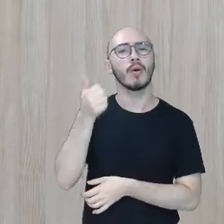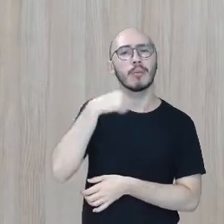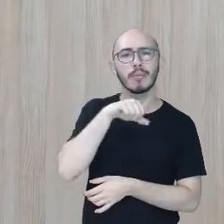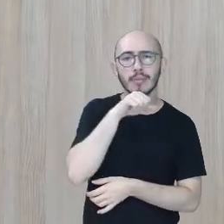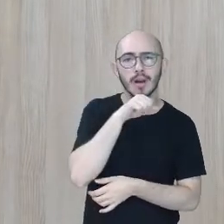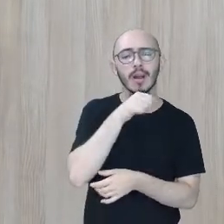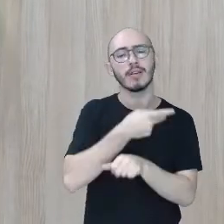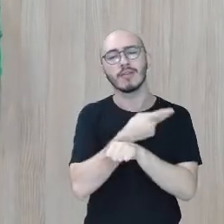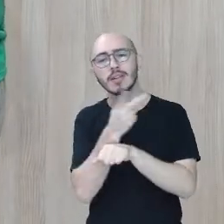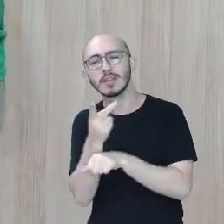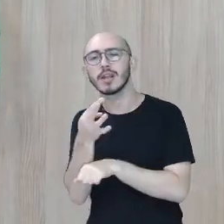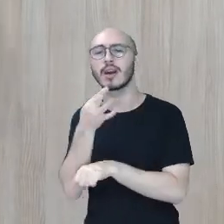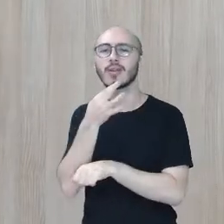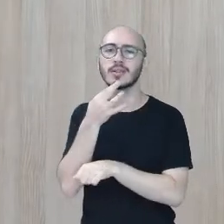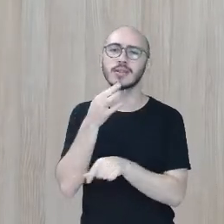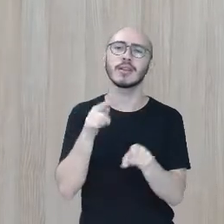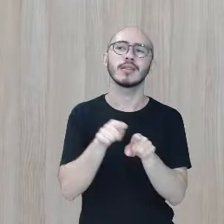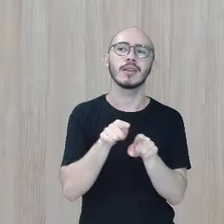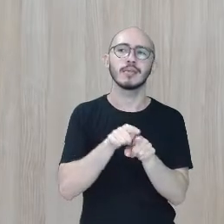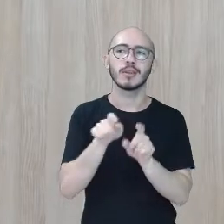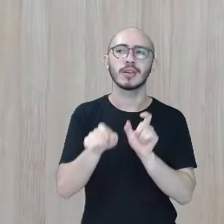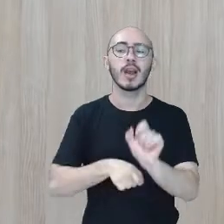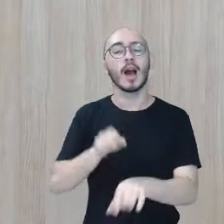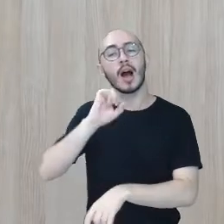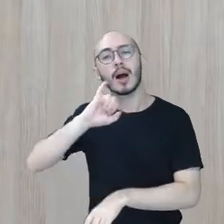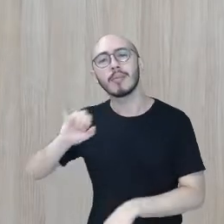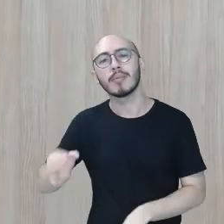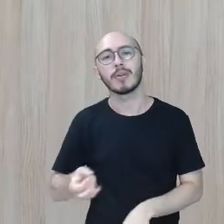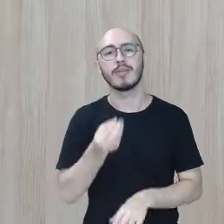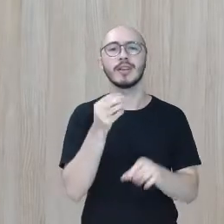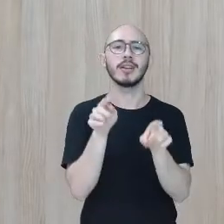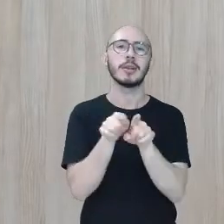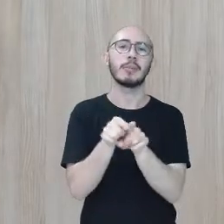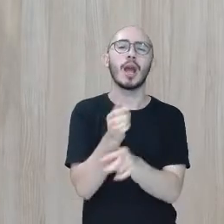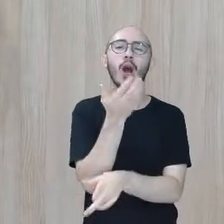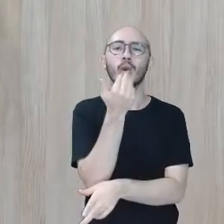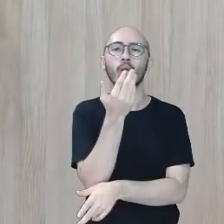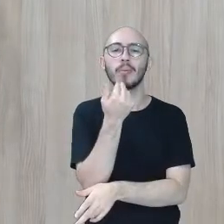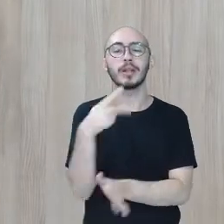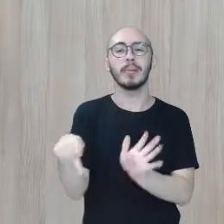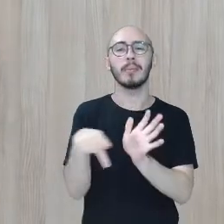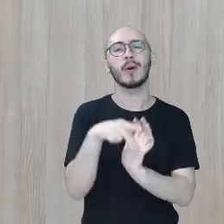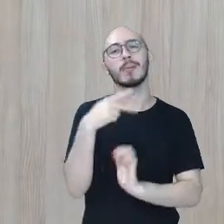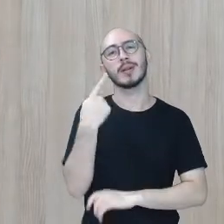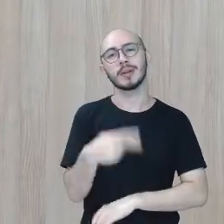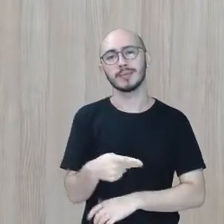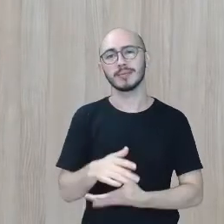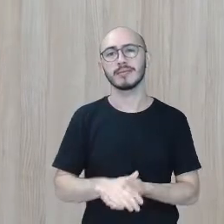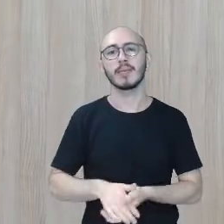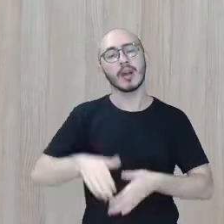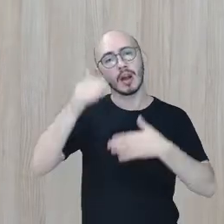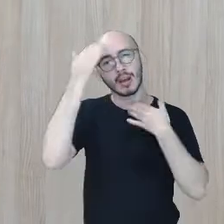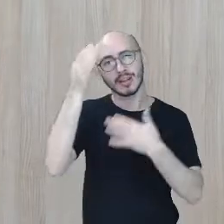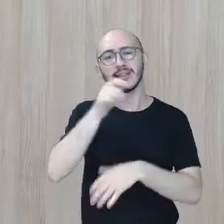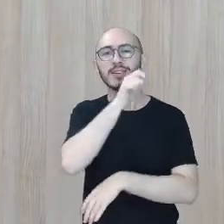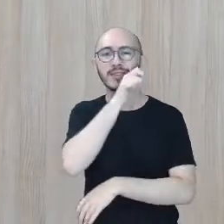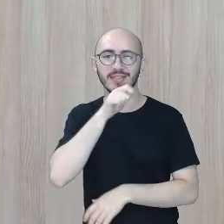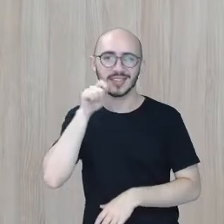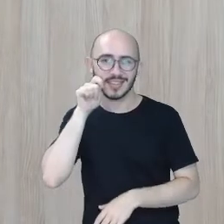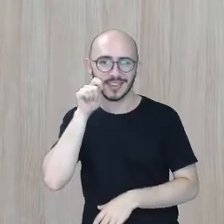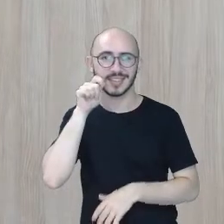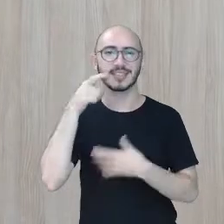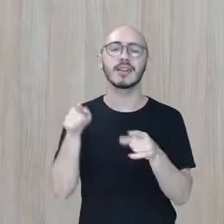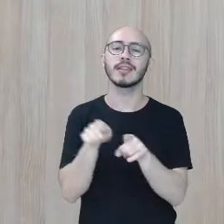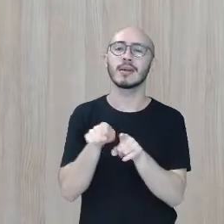junto com vocês, né, e aproveitar também da gastronomia local, né. Agradecer ao Anderson,